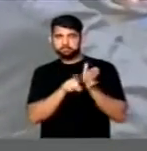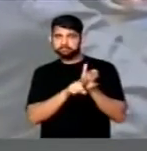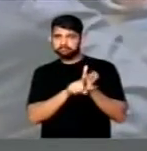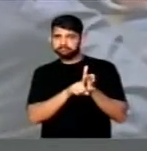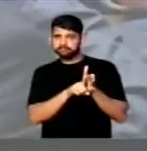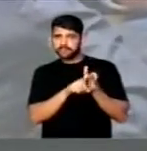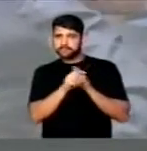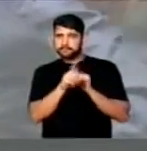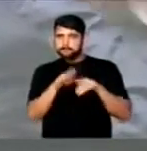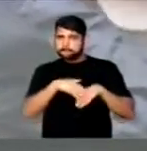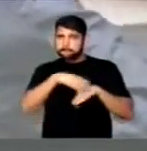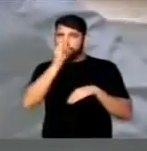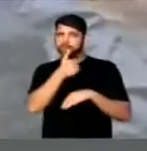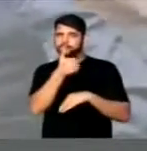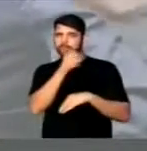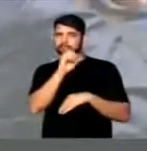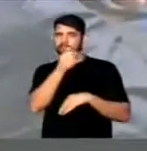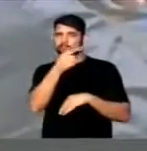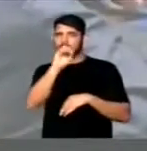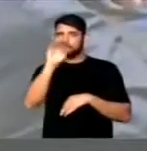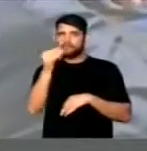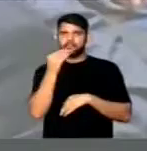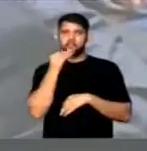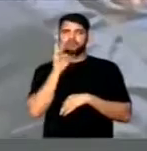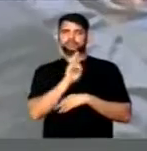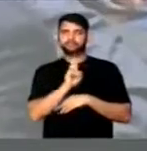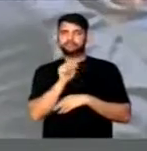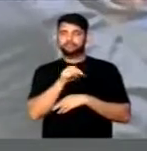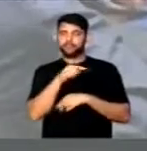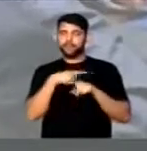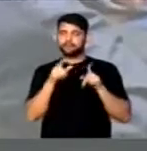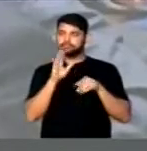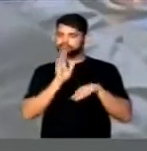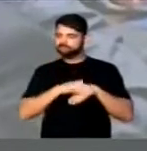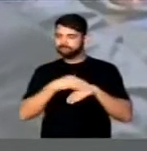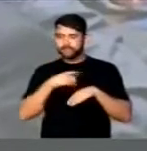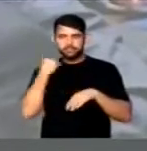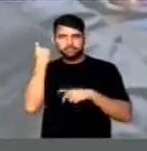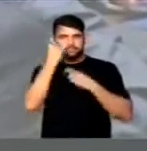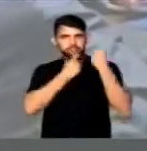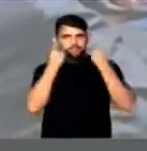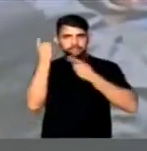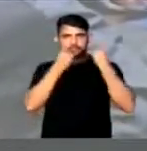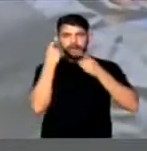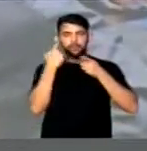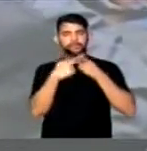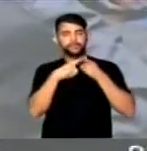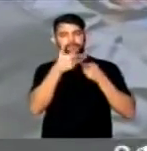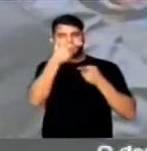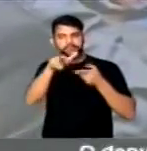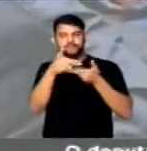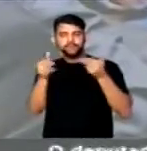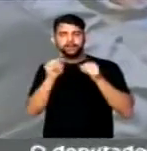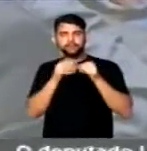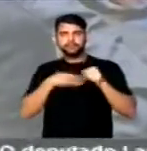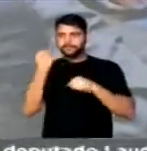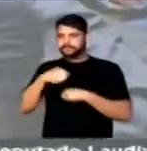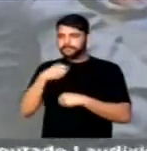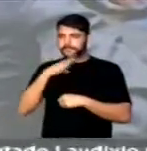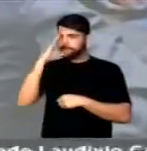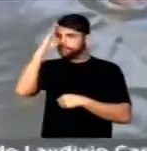de mais de 170 bilhões é algo extremamente preocupante. Por outro lado, é